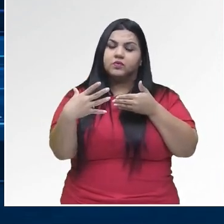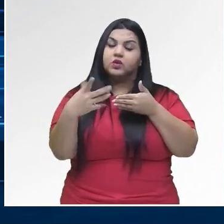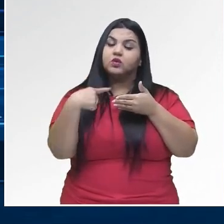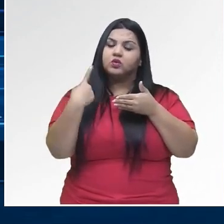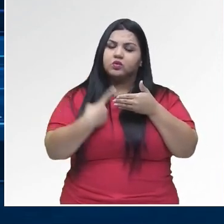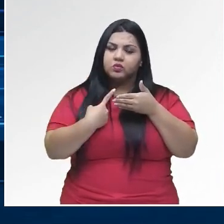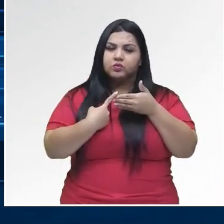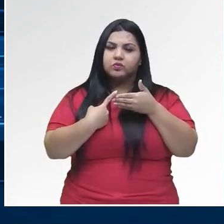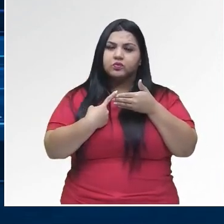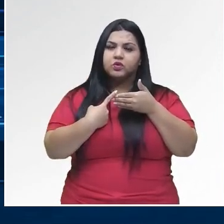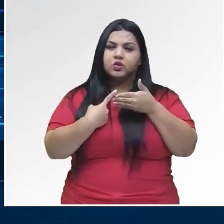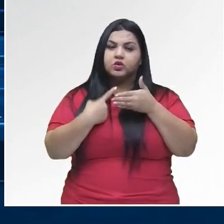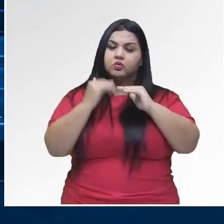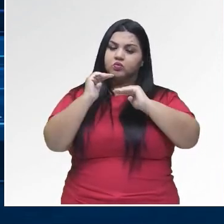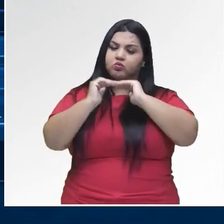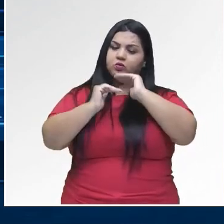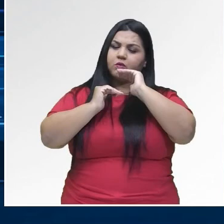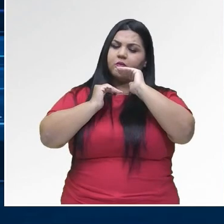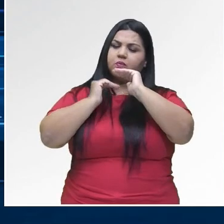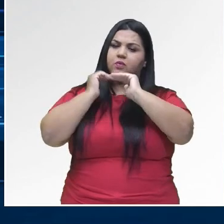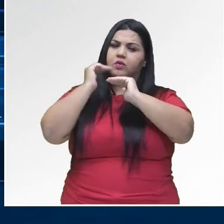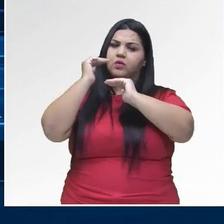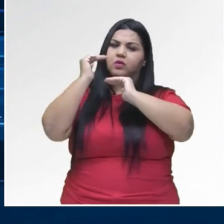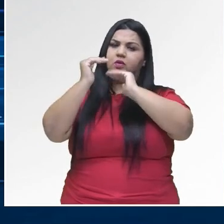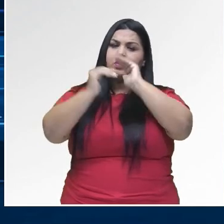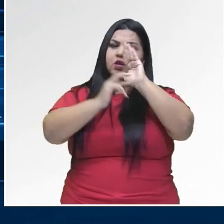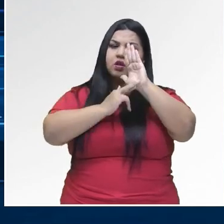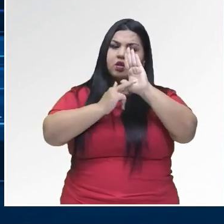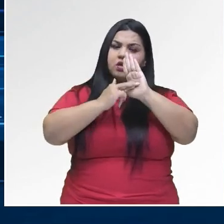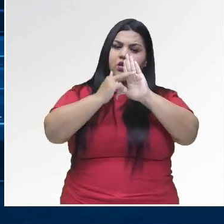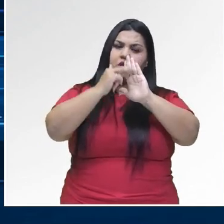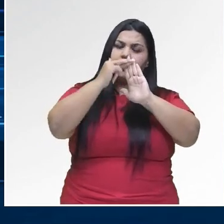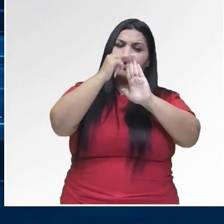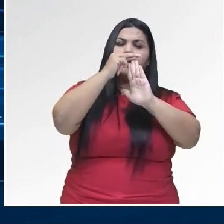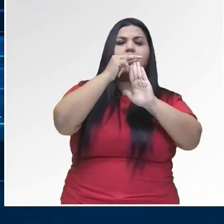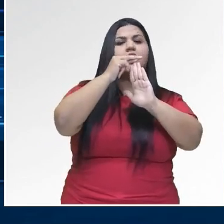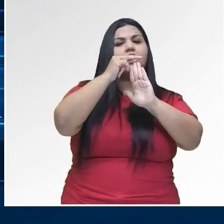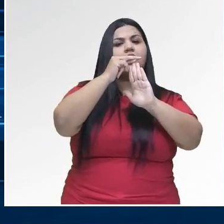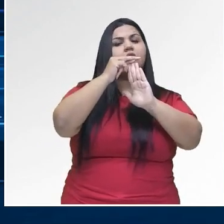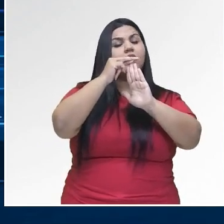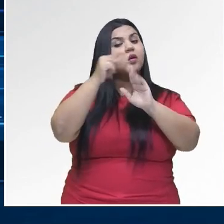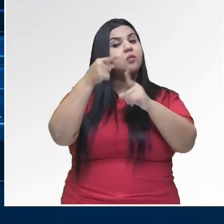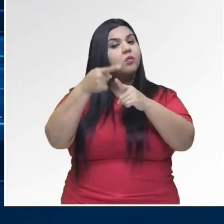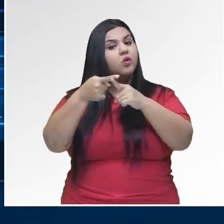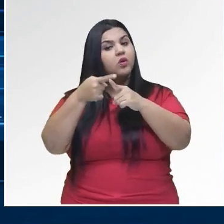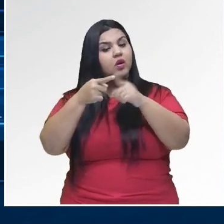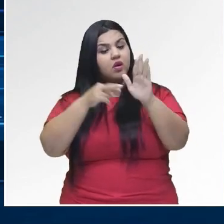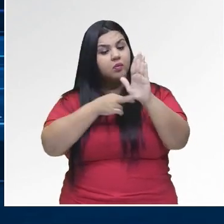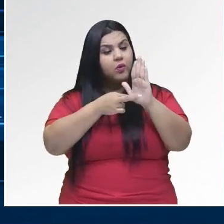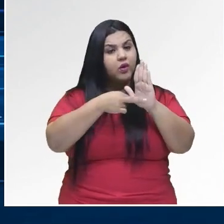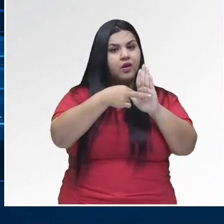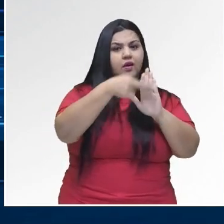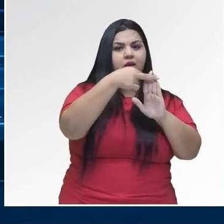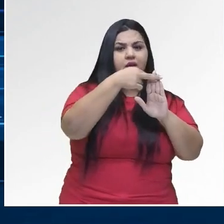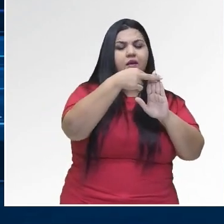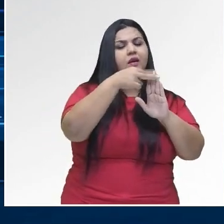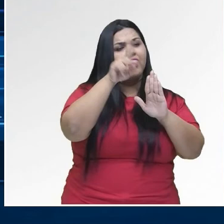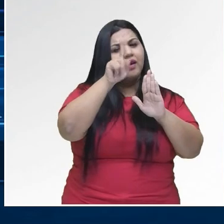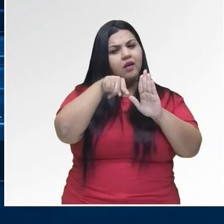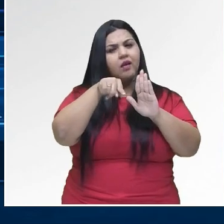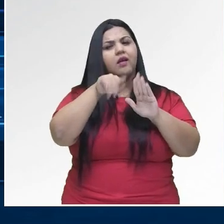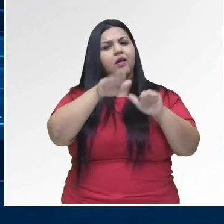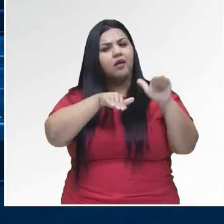vamos construindo regras e normas, porque as regras e as normas,